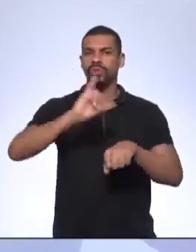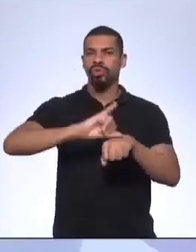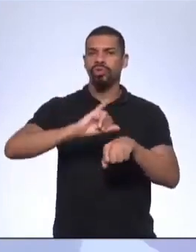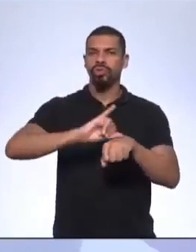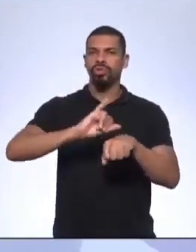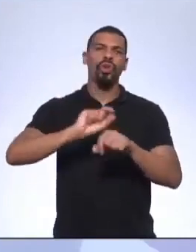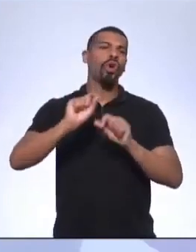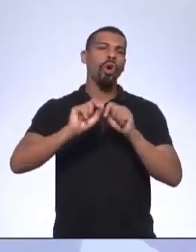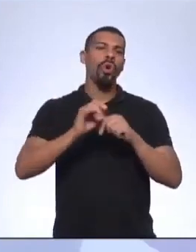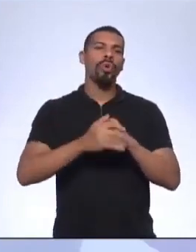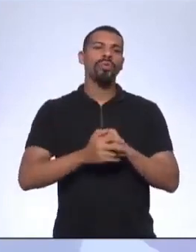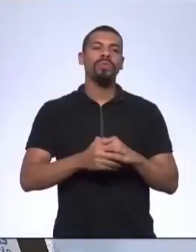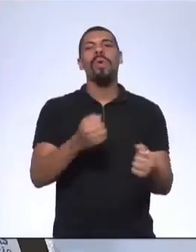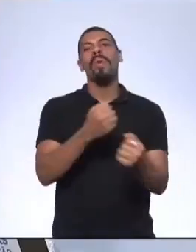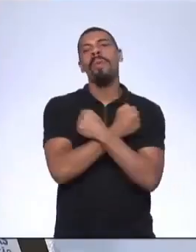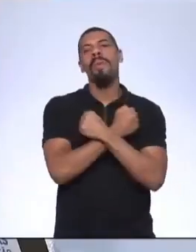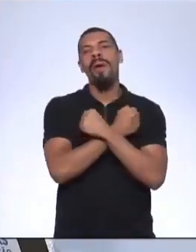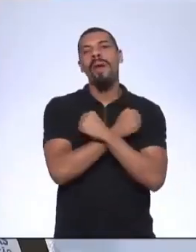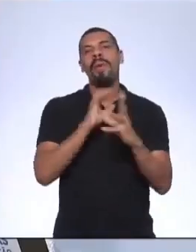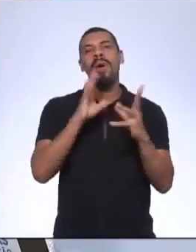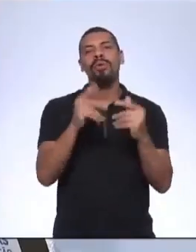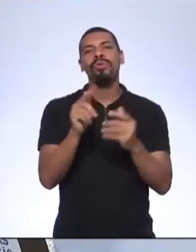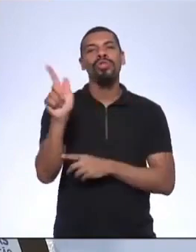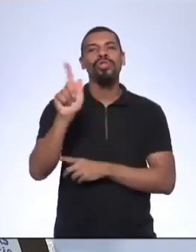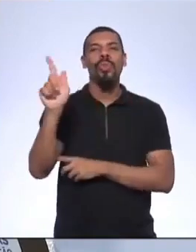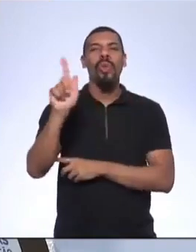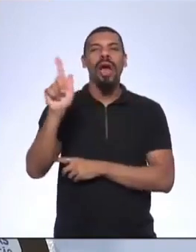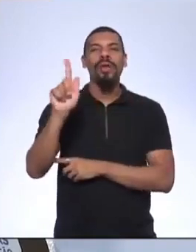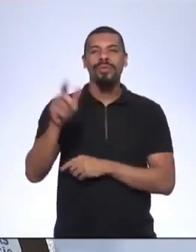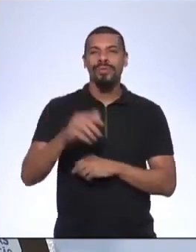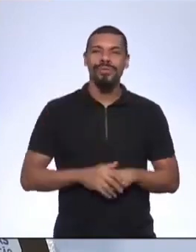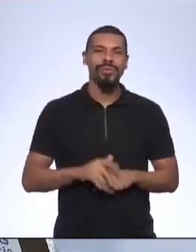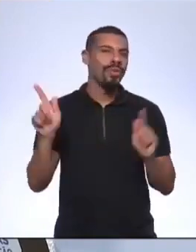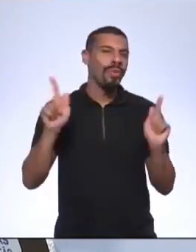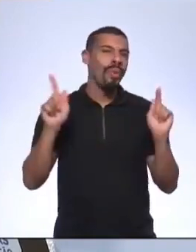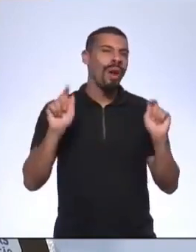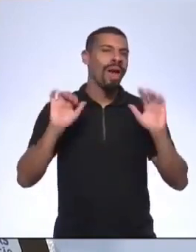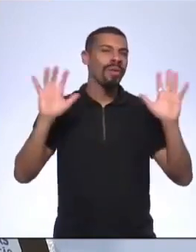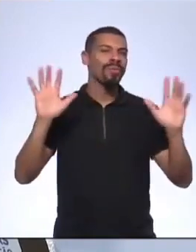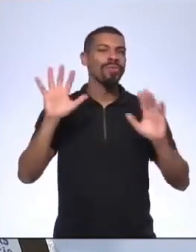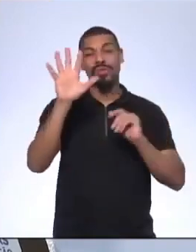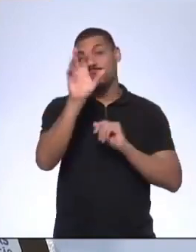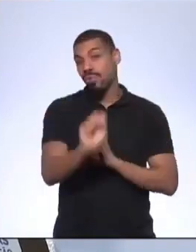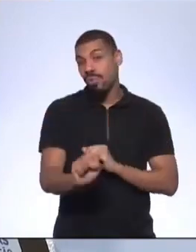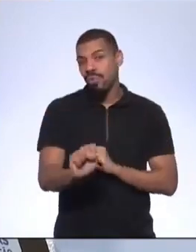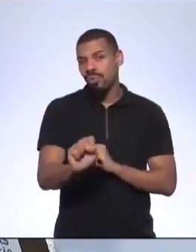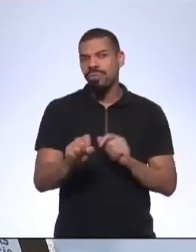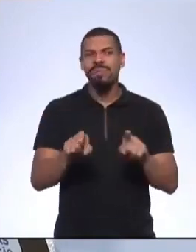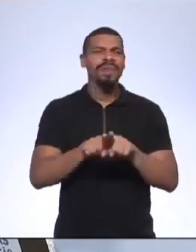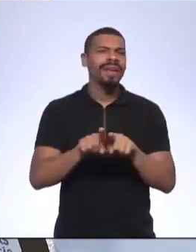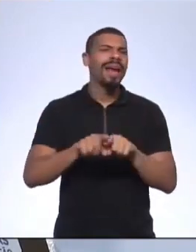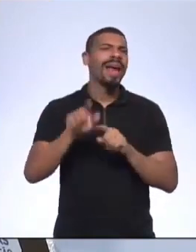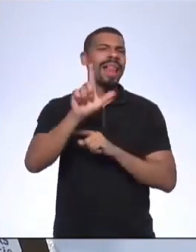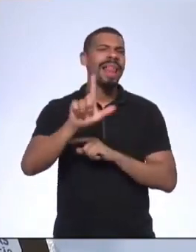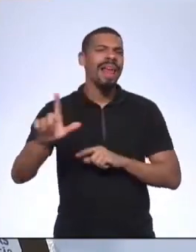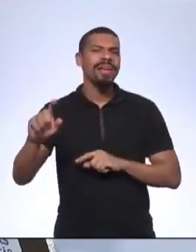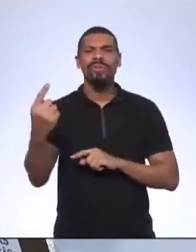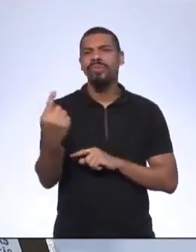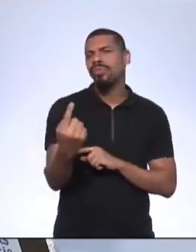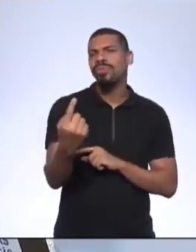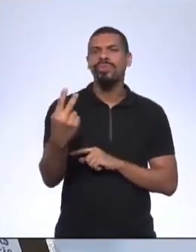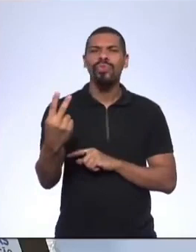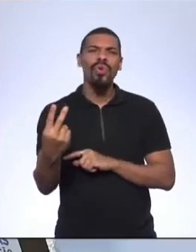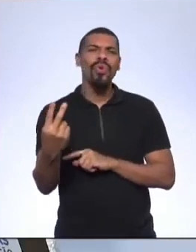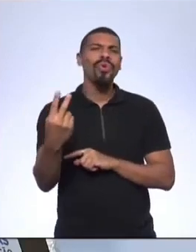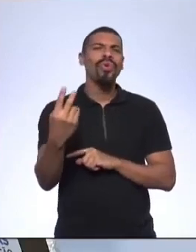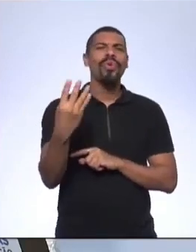falando em capital, um abraço aí para o pessoal de Guarulhos, que está participando, que eu sei, Guarulhos Norte e Sul, Leste 1, Leste 2, 3, 4,